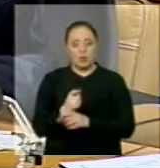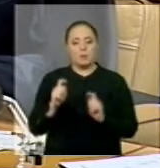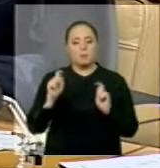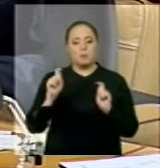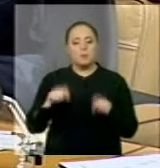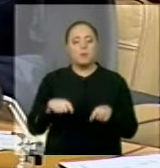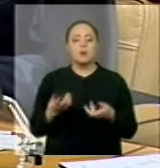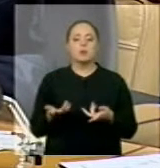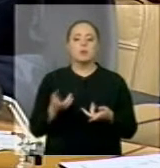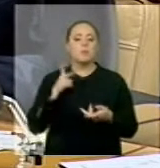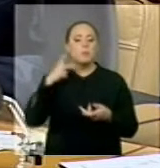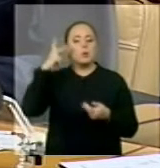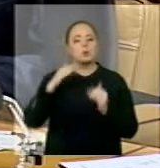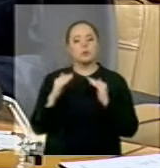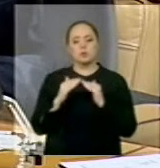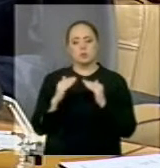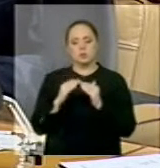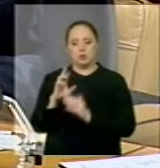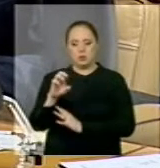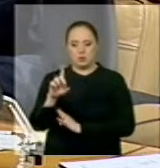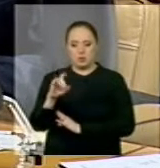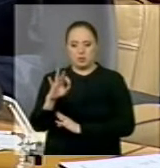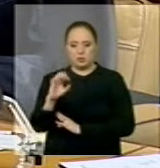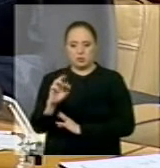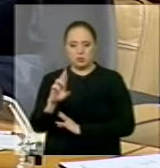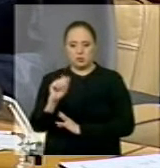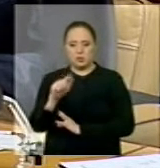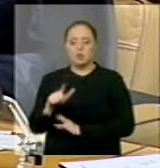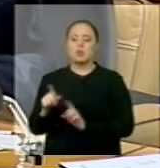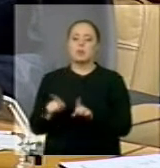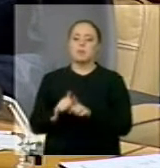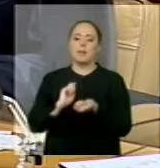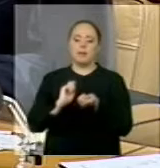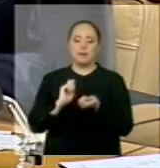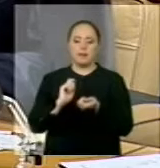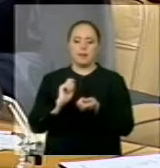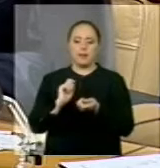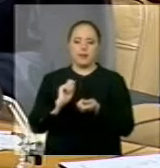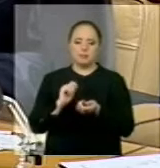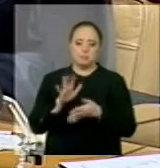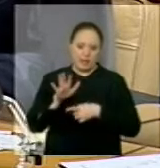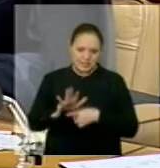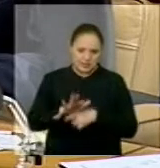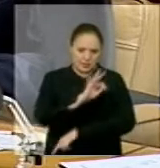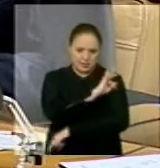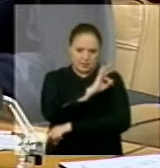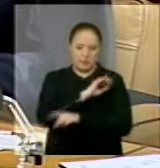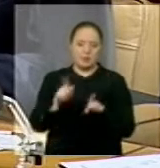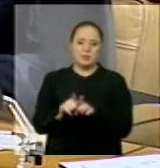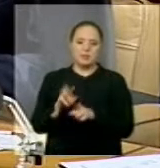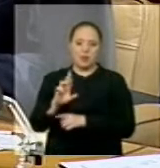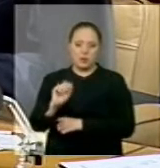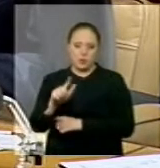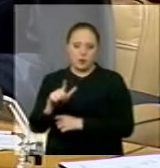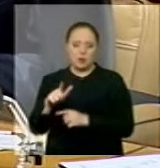às políticas de moradia, crédito rural, assistência técnica e extensão rural, que dependem da regularização